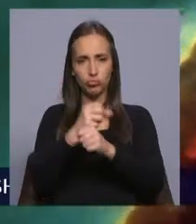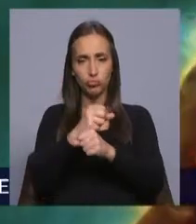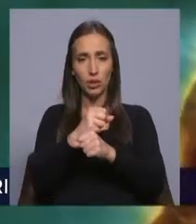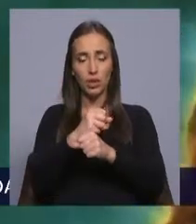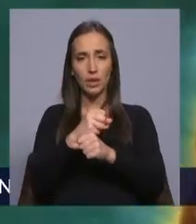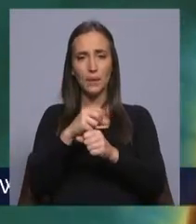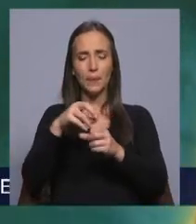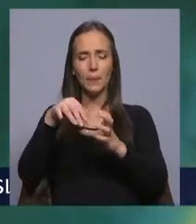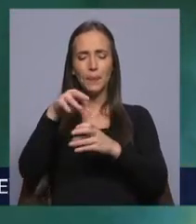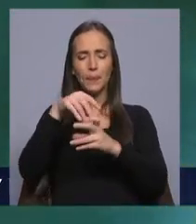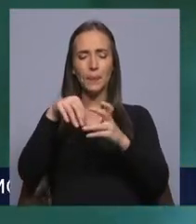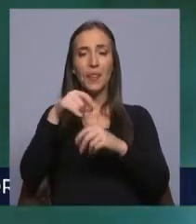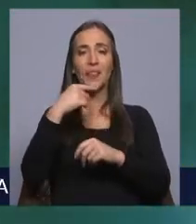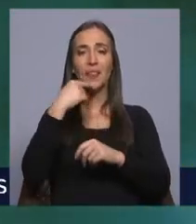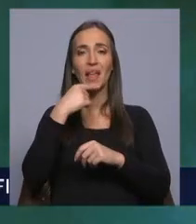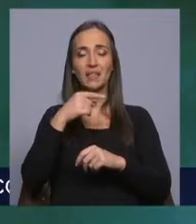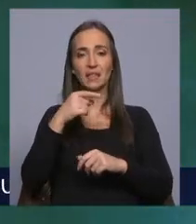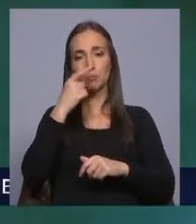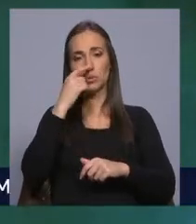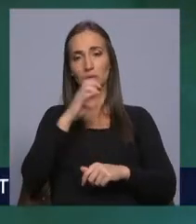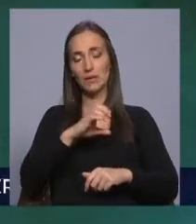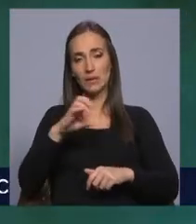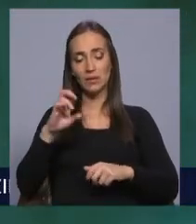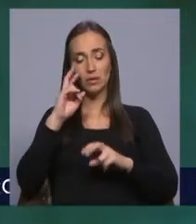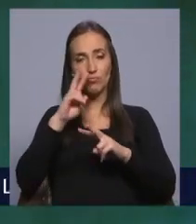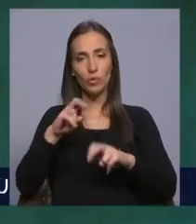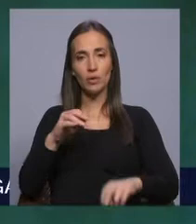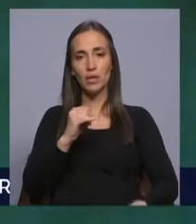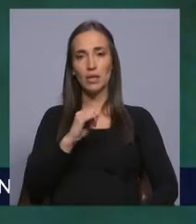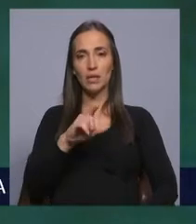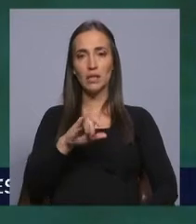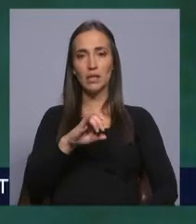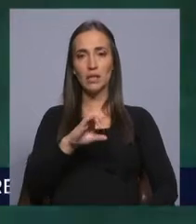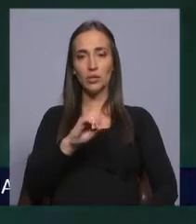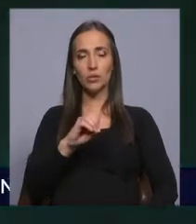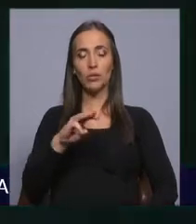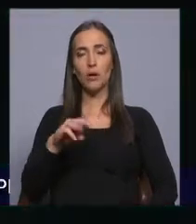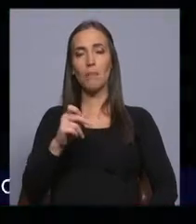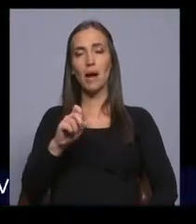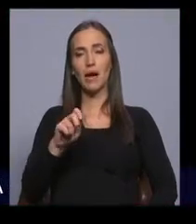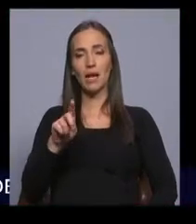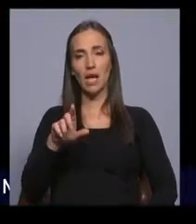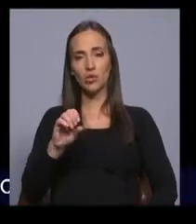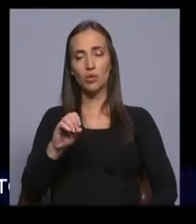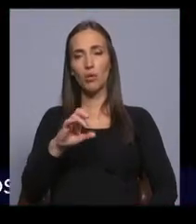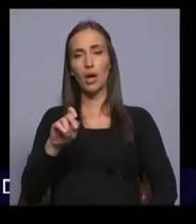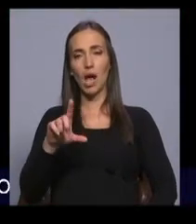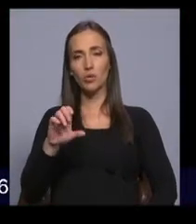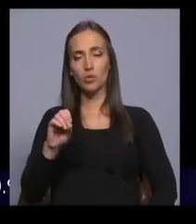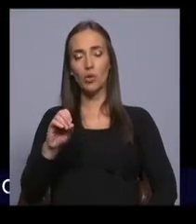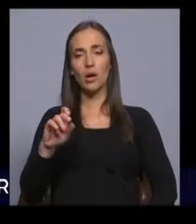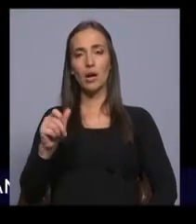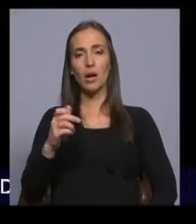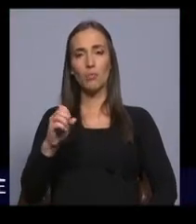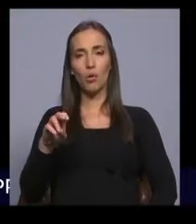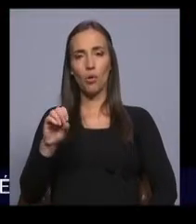O que é que isto quer dizer? Quer dizer que os cientistas encontraram lá traços de silício, magnésio, ferro, oxigênio, cálcio, carbono, crómio e